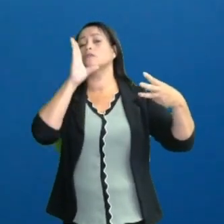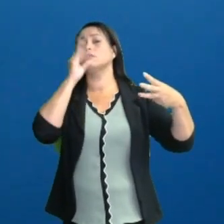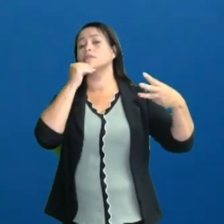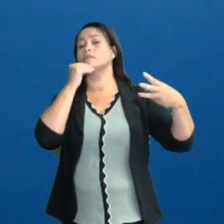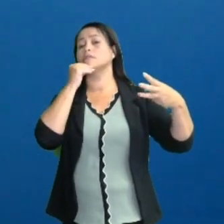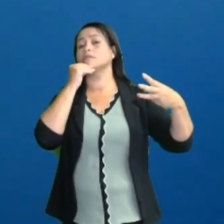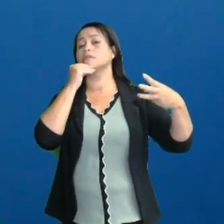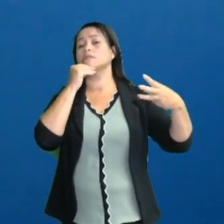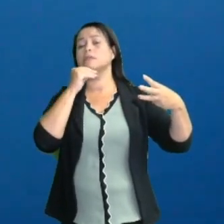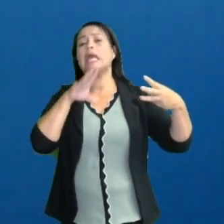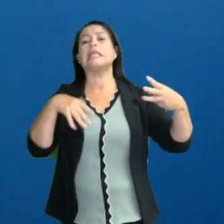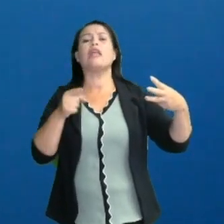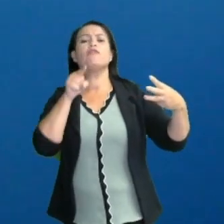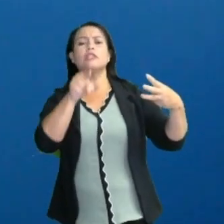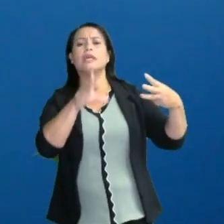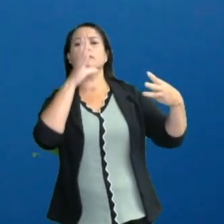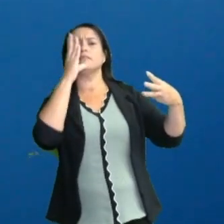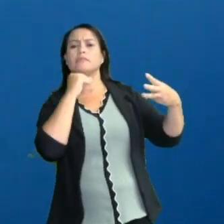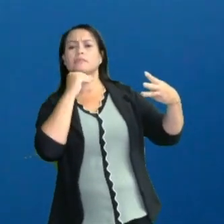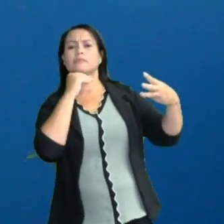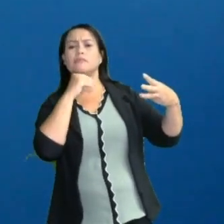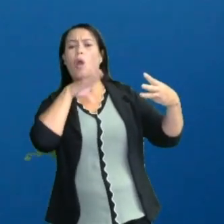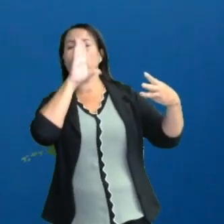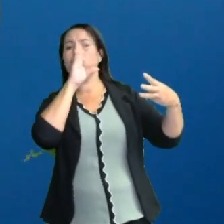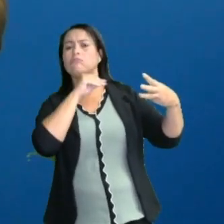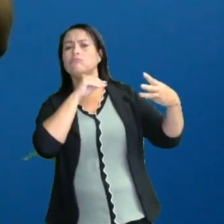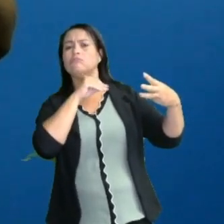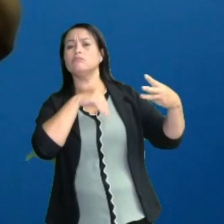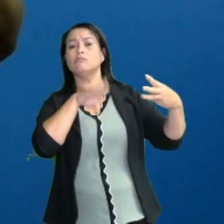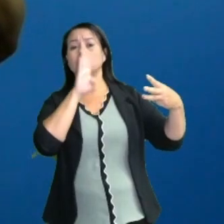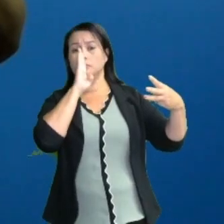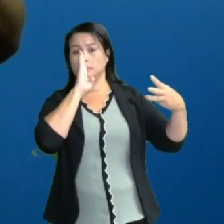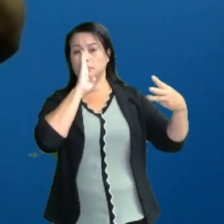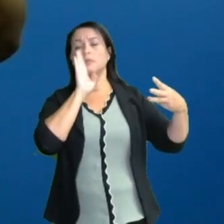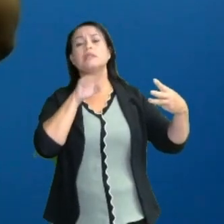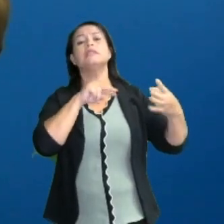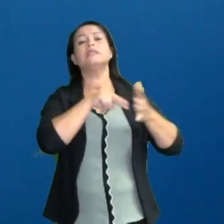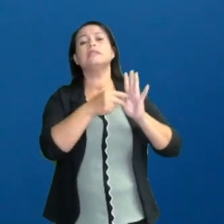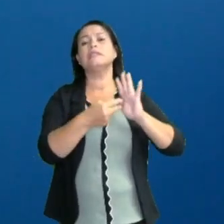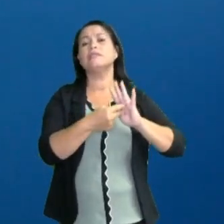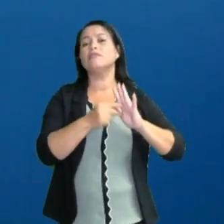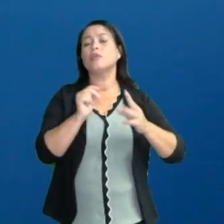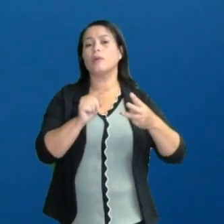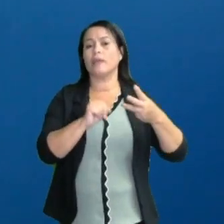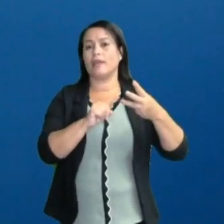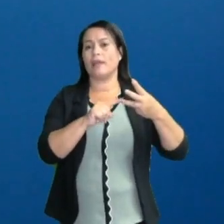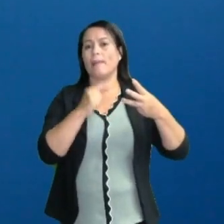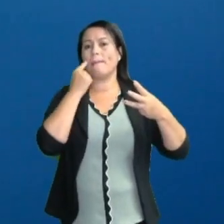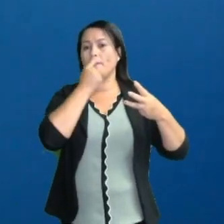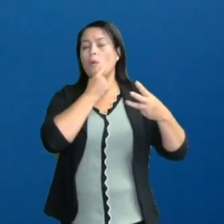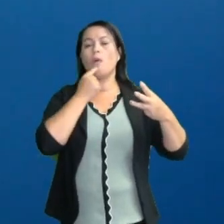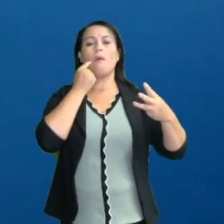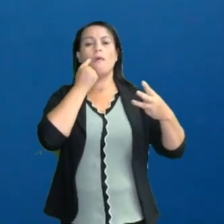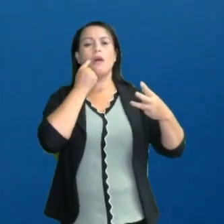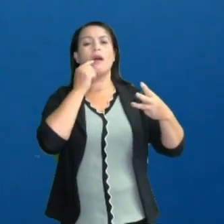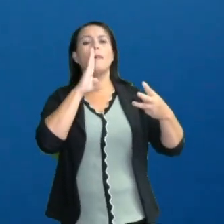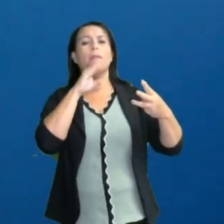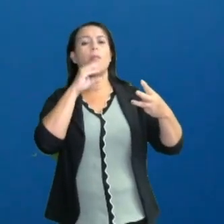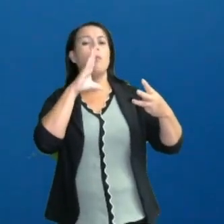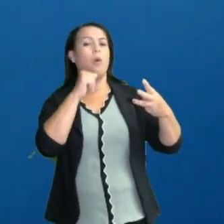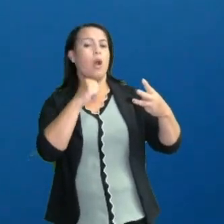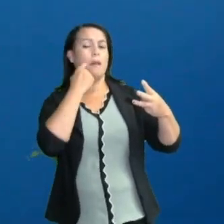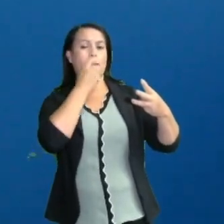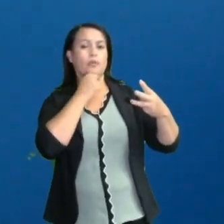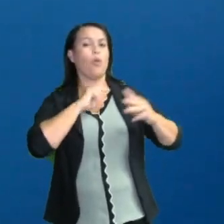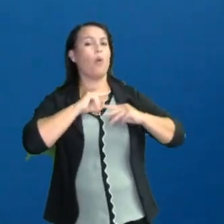boca? Nessa terceira frase, o boca se refere à parte do corpo, tá certo? A uma parte do